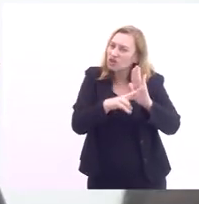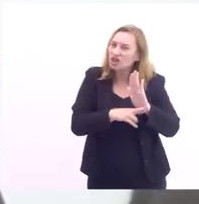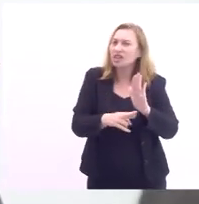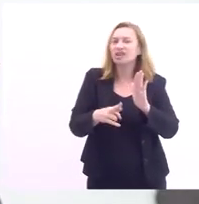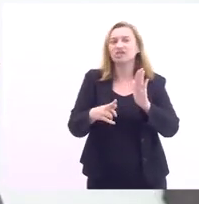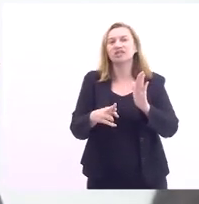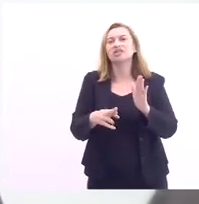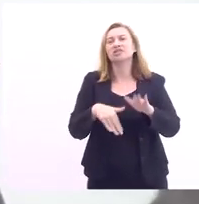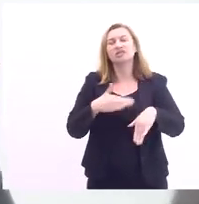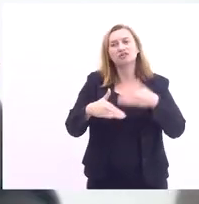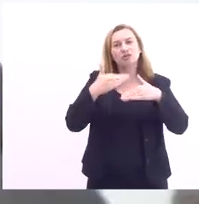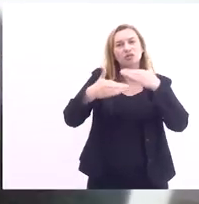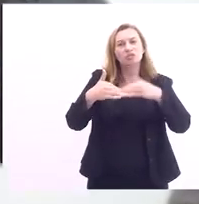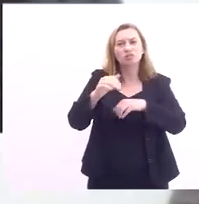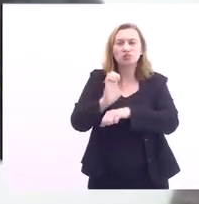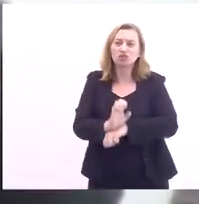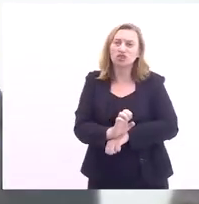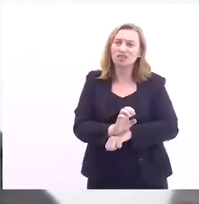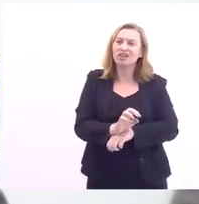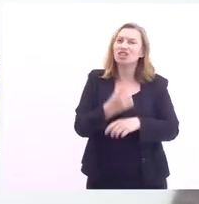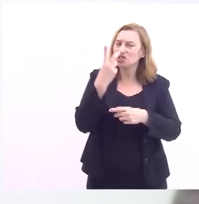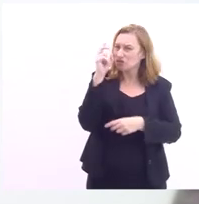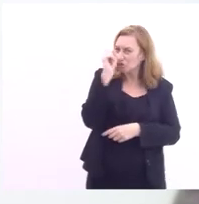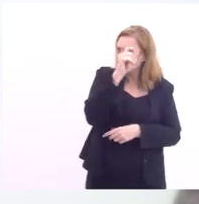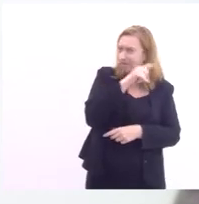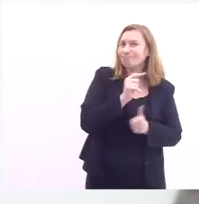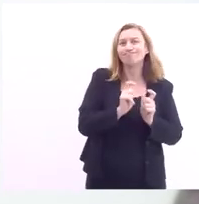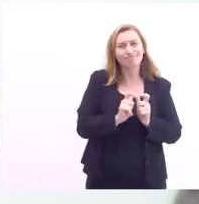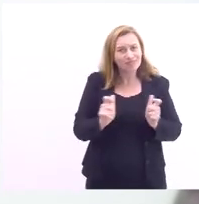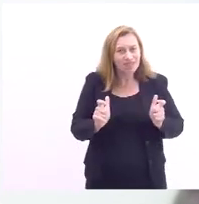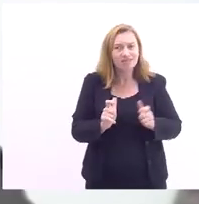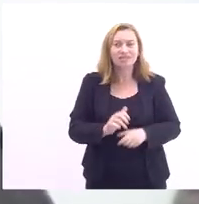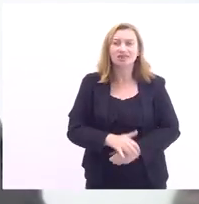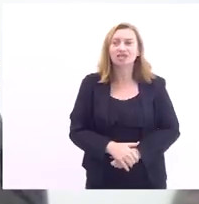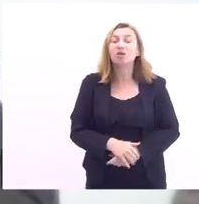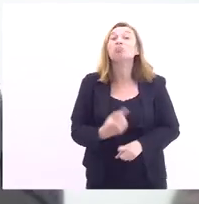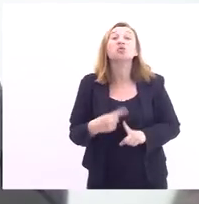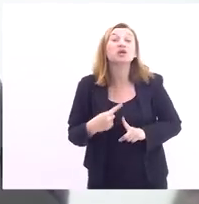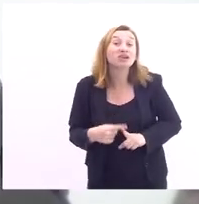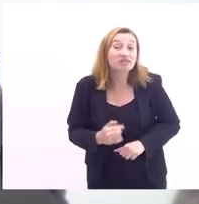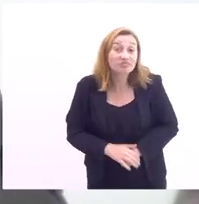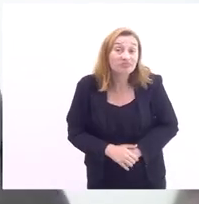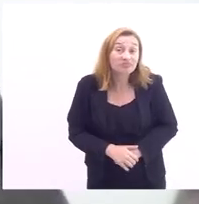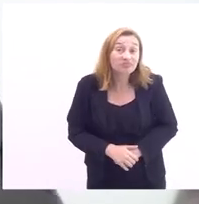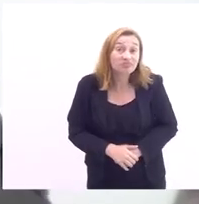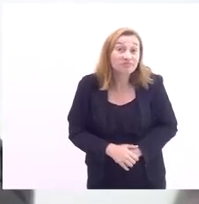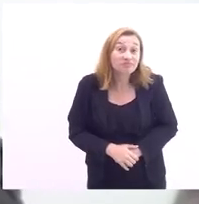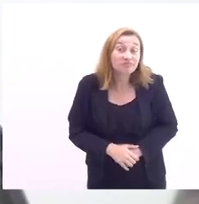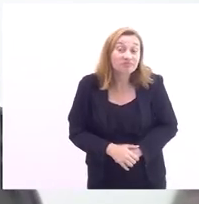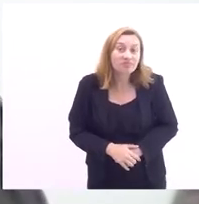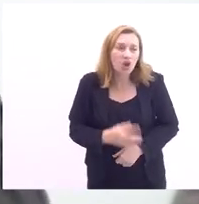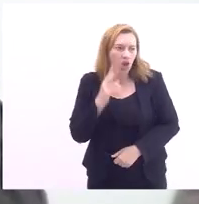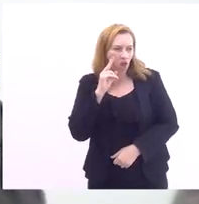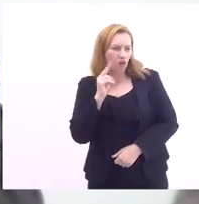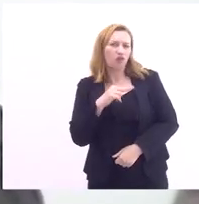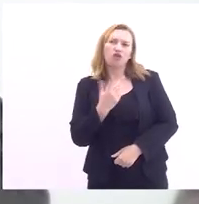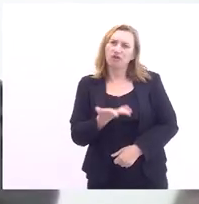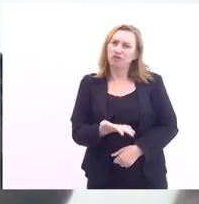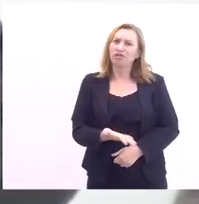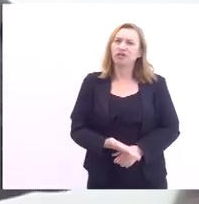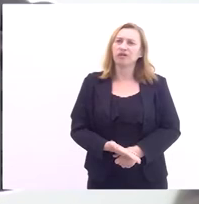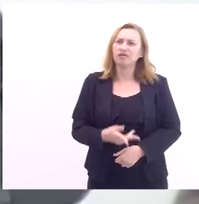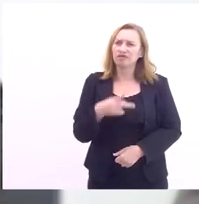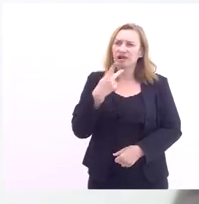Estado. A dificuldade é muito grande. Por quê? Eu vi aqui, quero dizer,